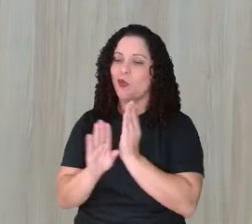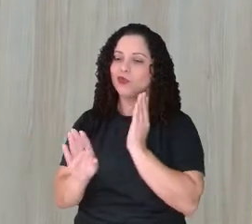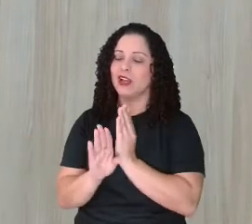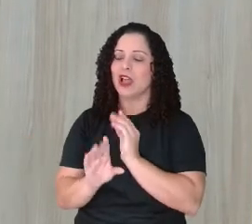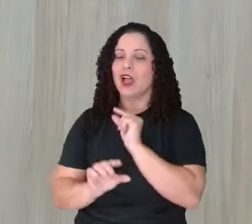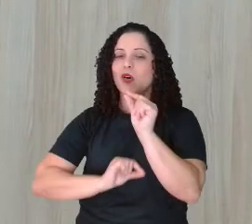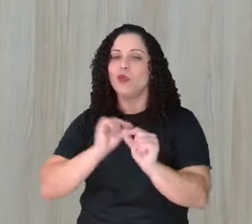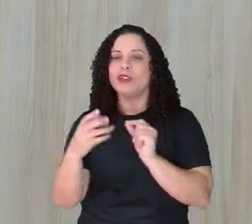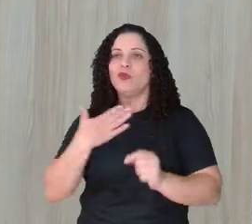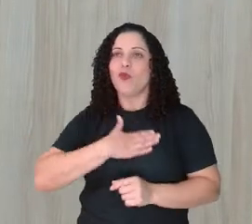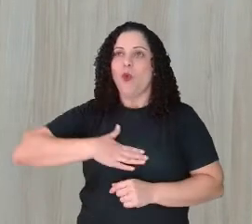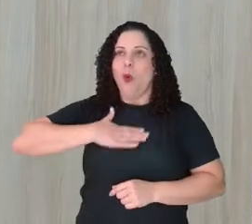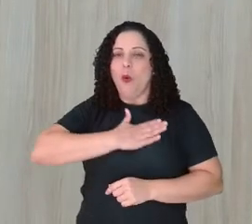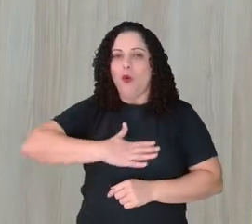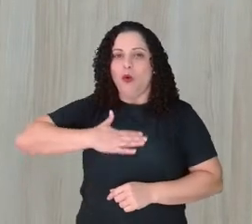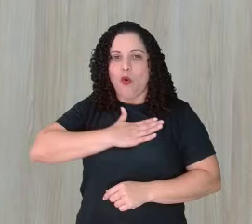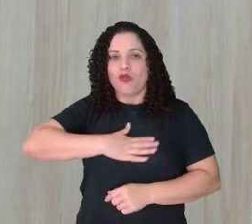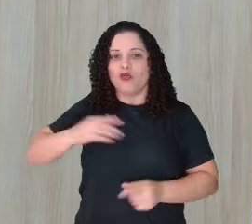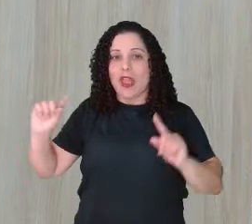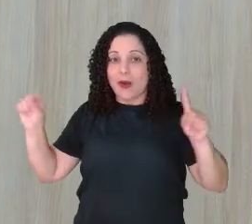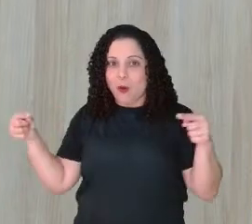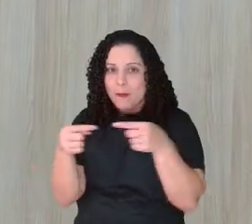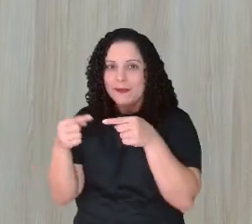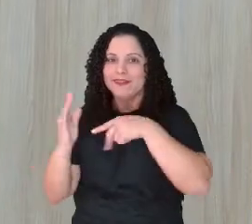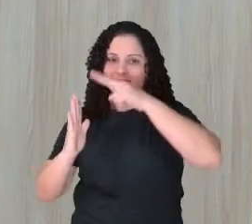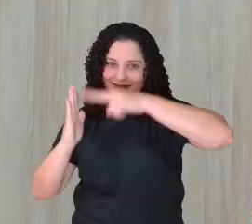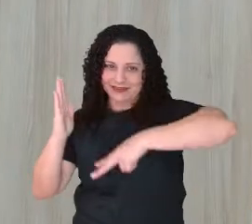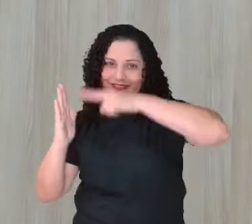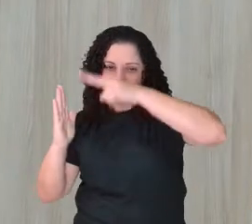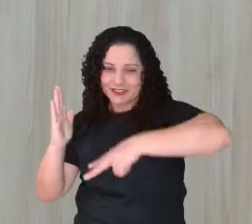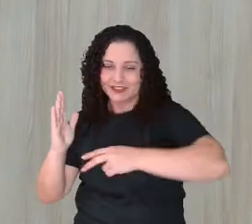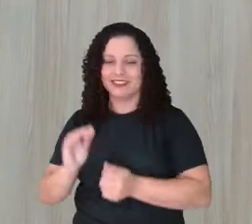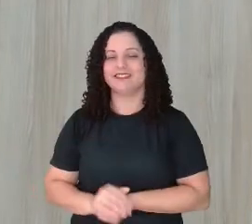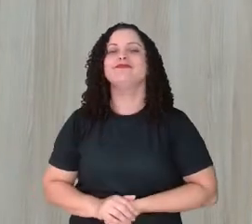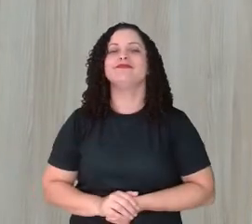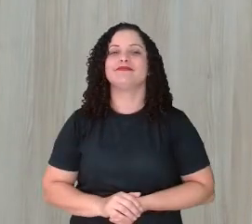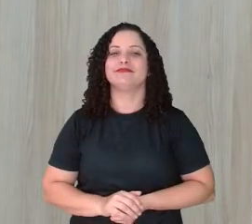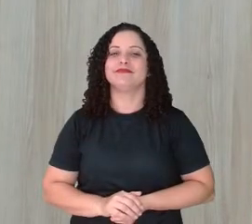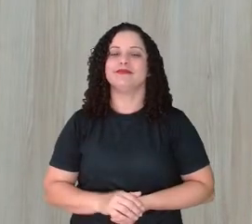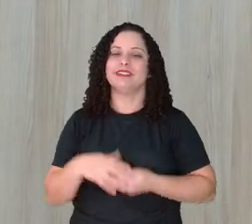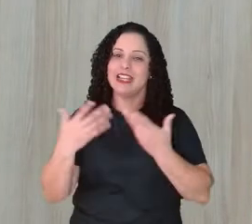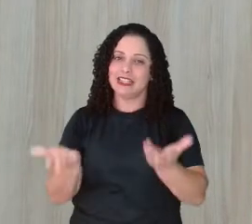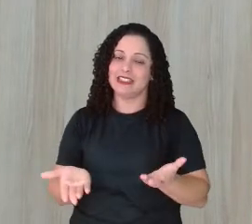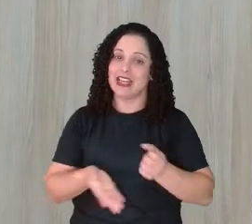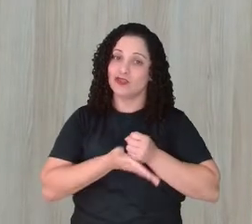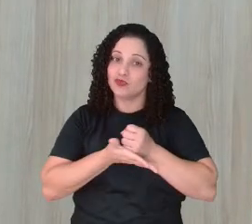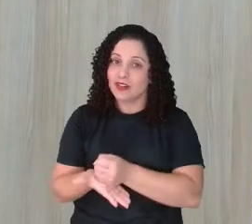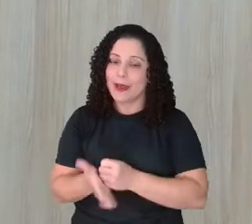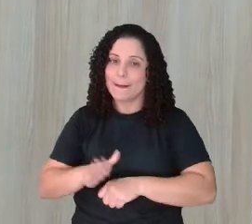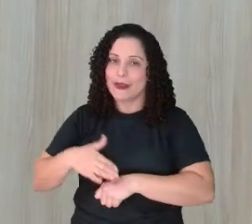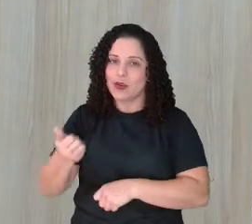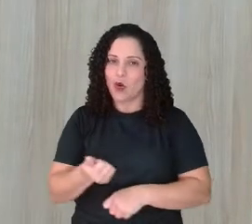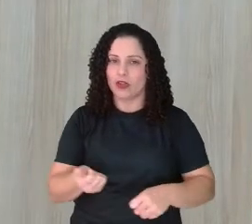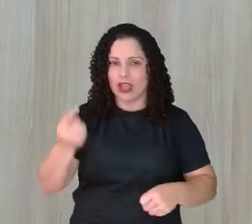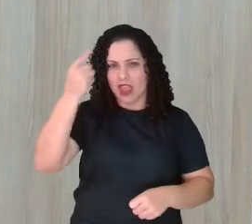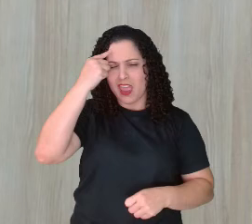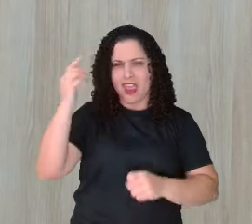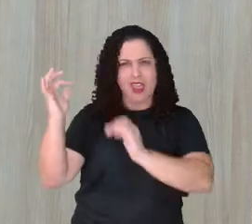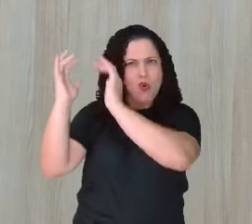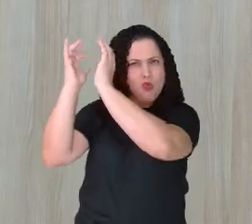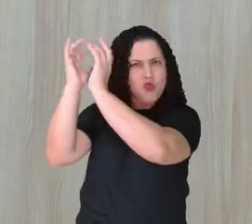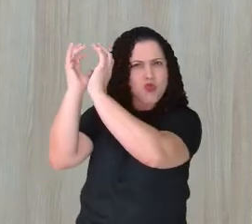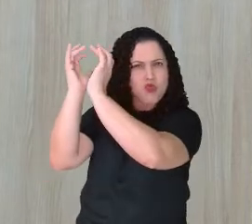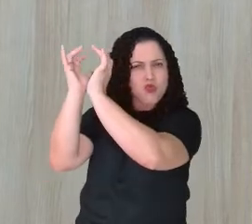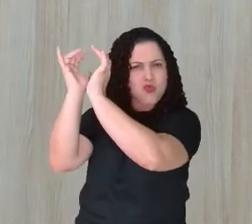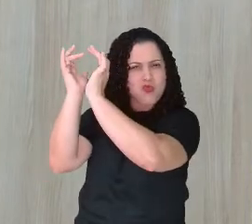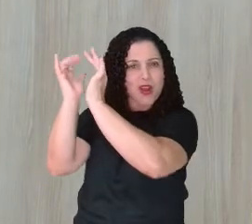o nosso gosto de leitura. Não é verdade? Então, realmente ajuda aí o melhor funcionamento do cérebro. 95